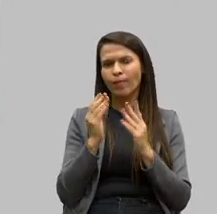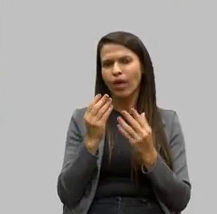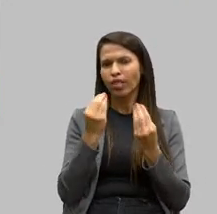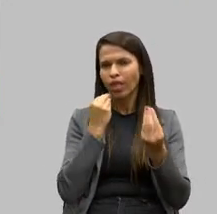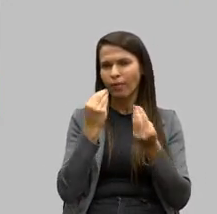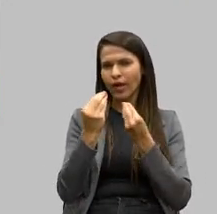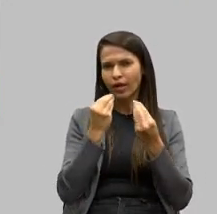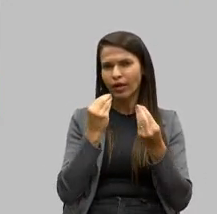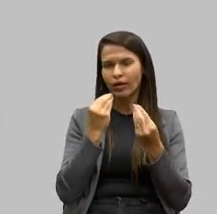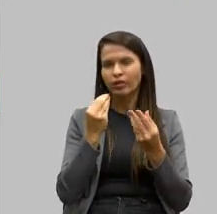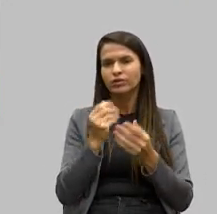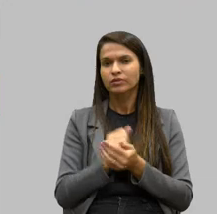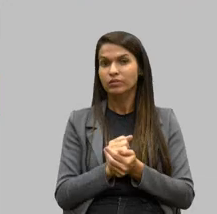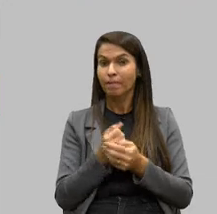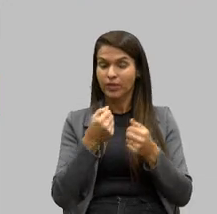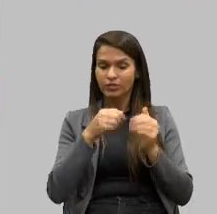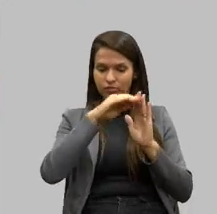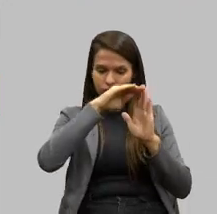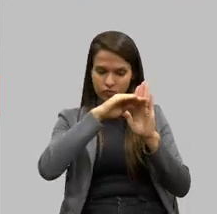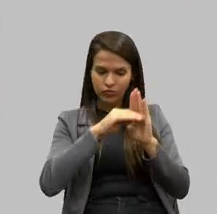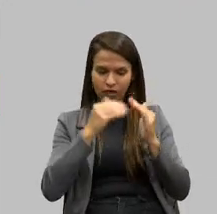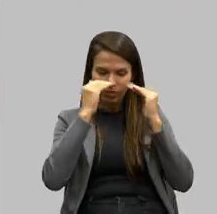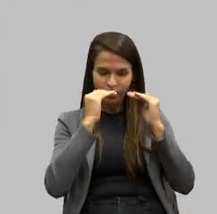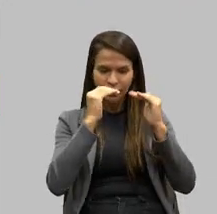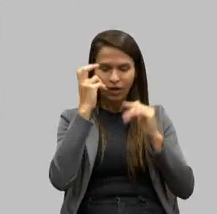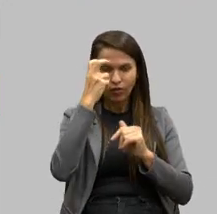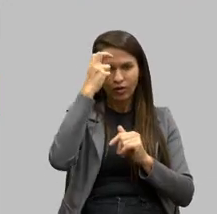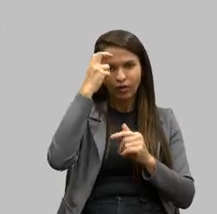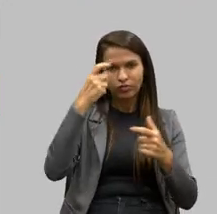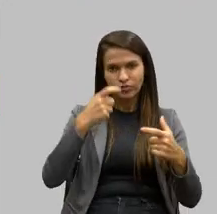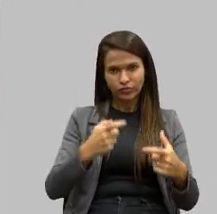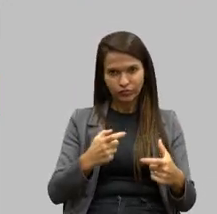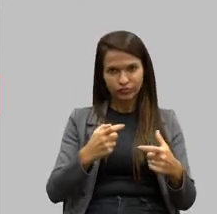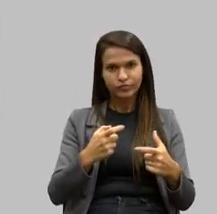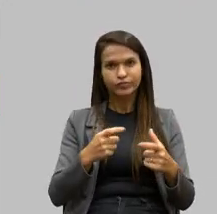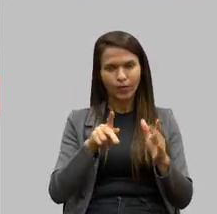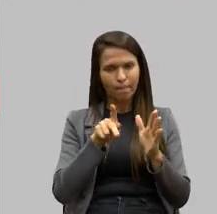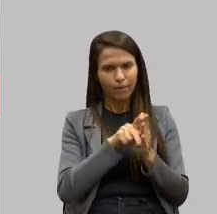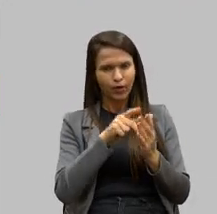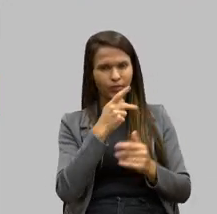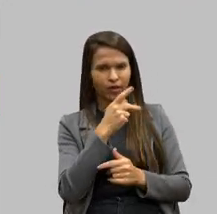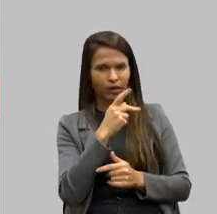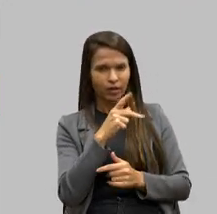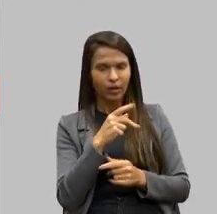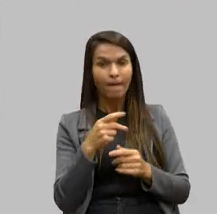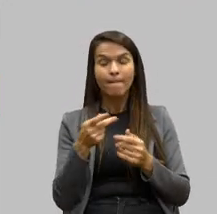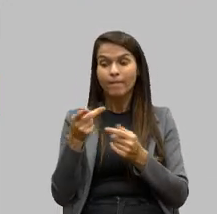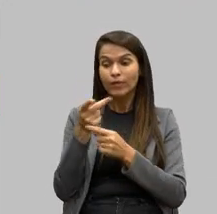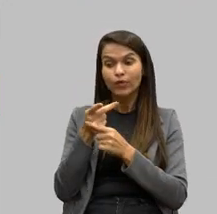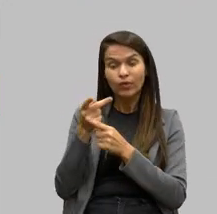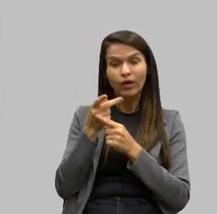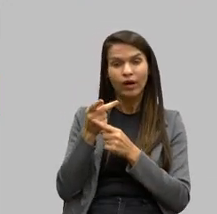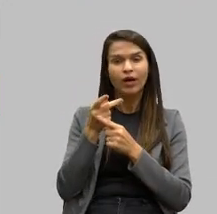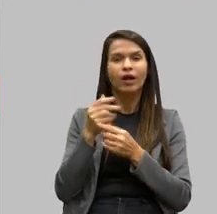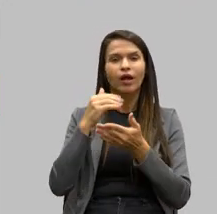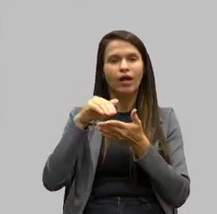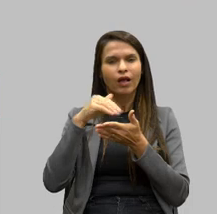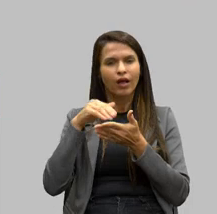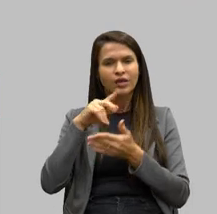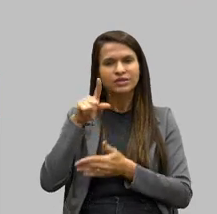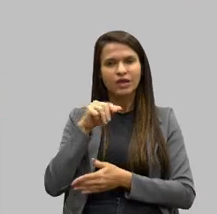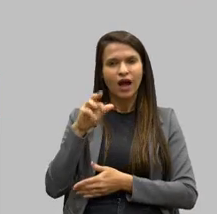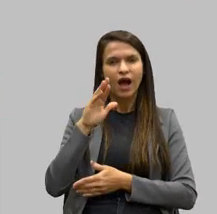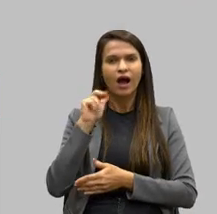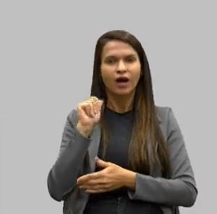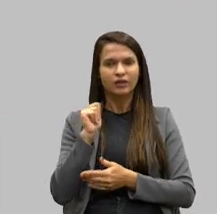isso para respeitar a cultura local, a cultura específica. Procurei a secretária Zara que está nos dando apoio para crescer